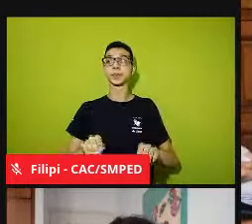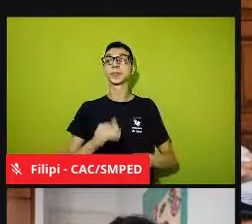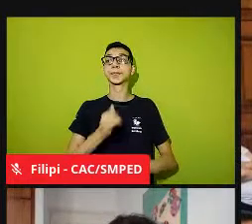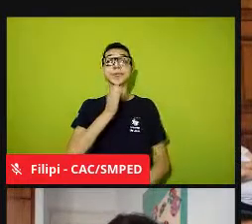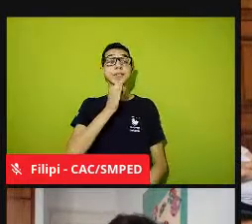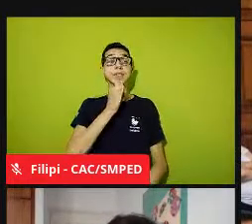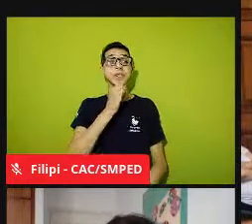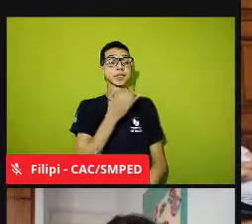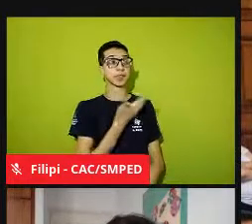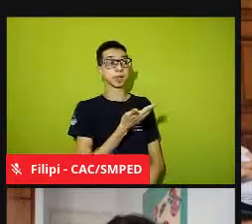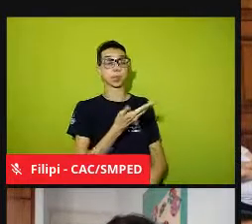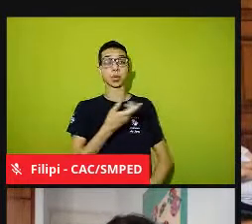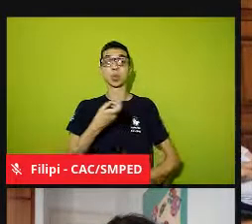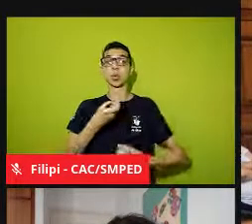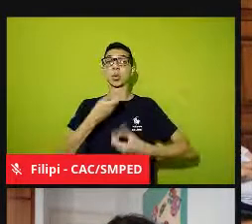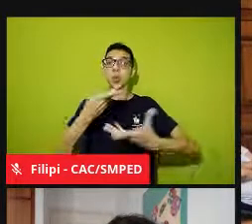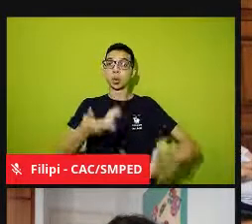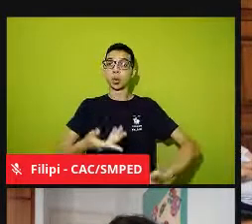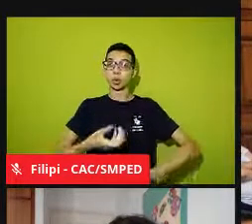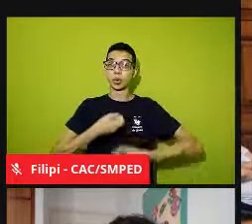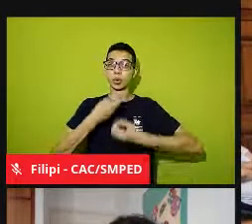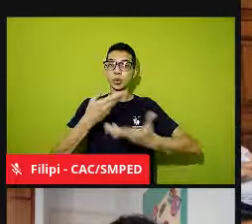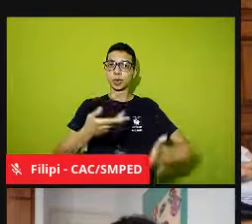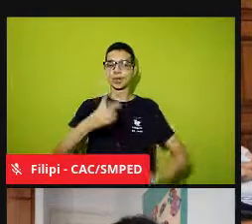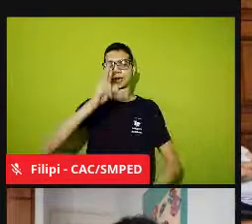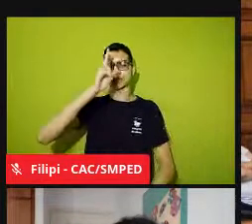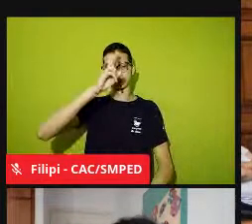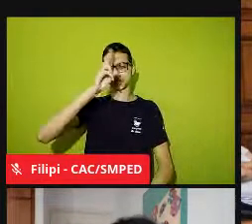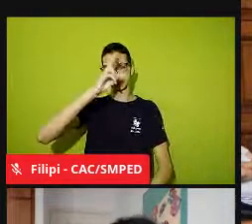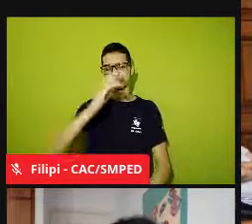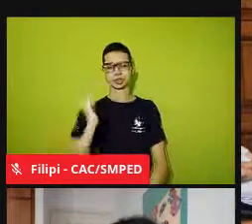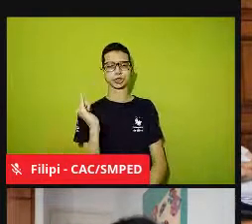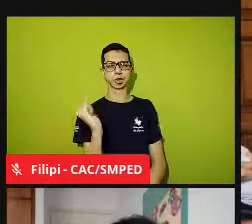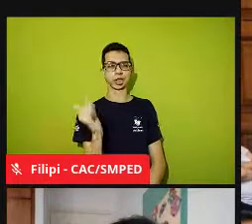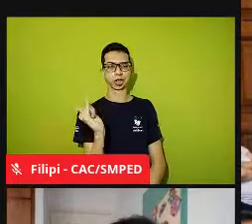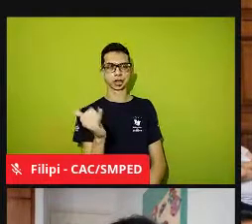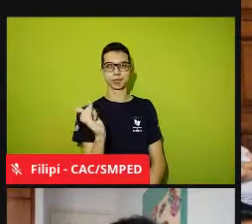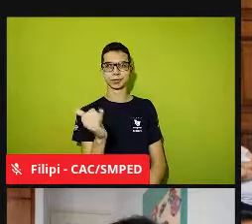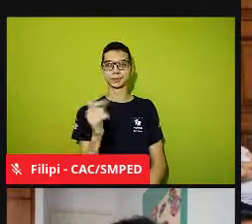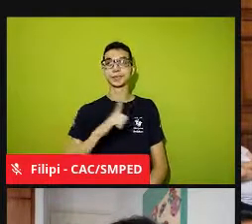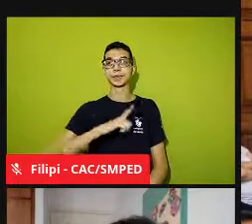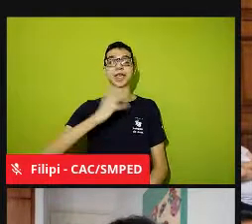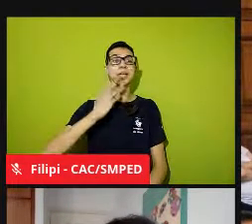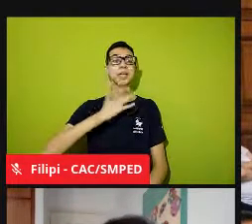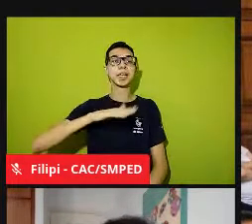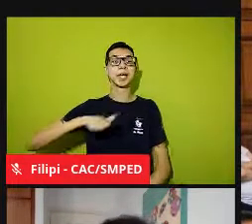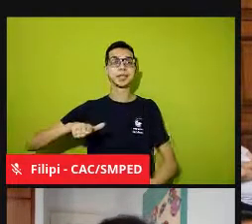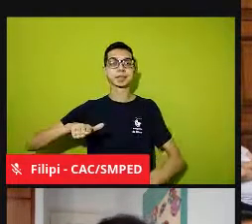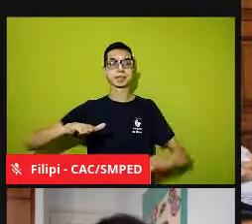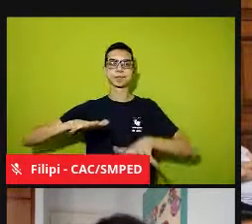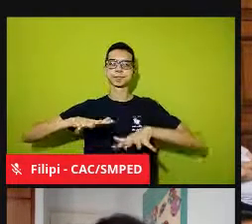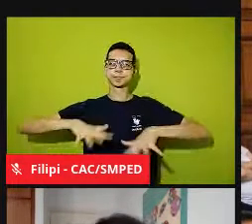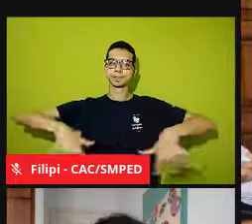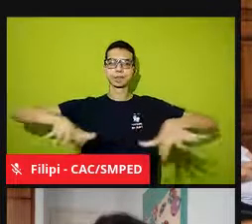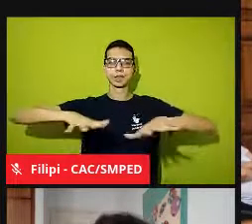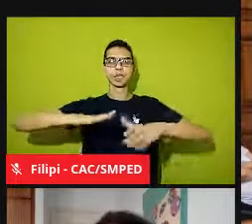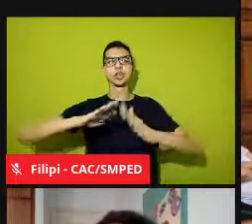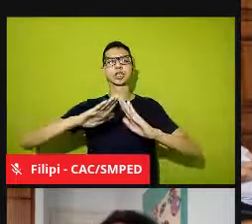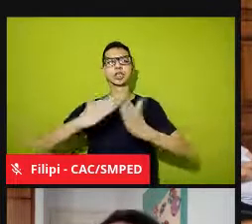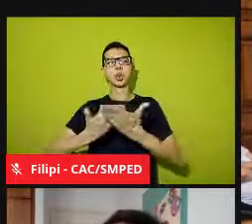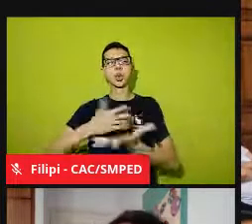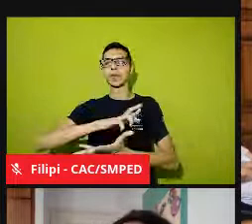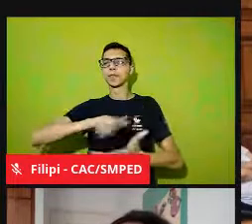uma contação de histórias da Andy Rubinstein com uma criançada de várias escolas ali do